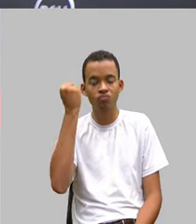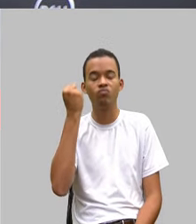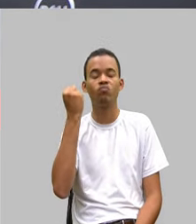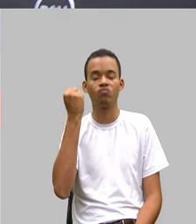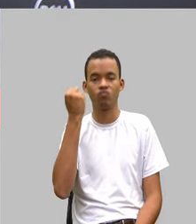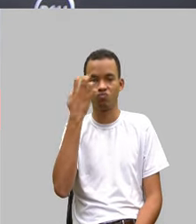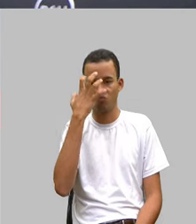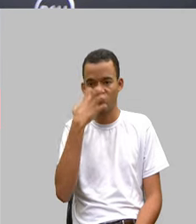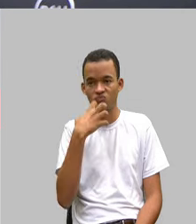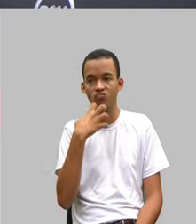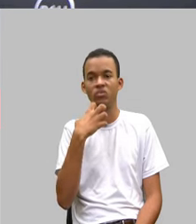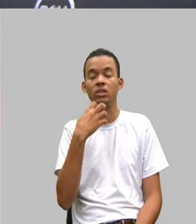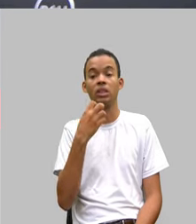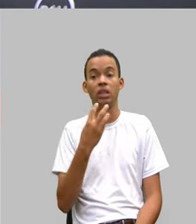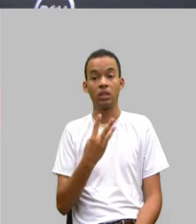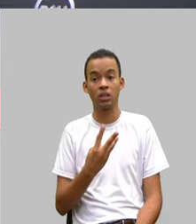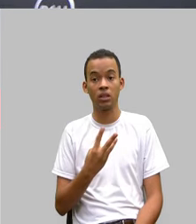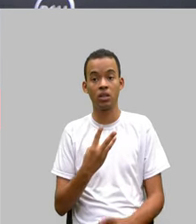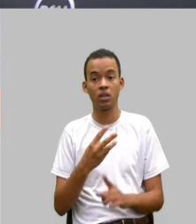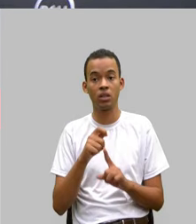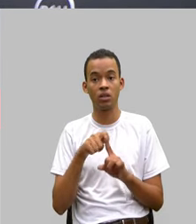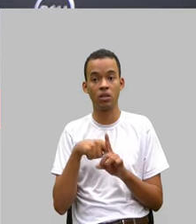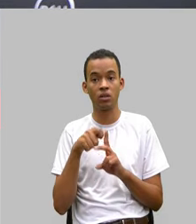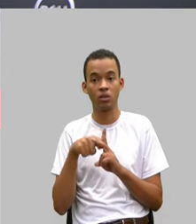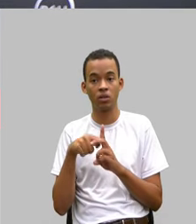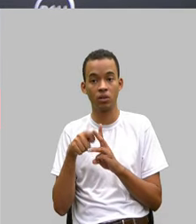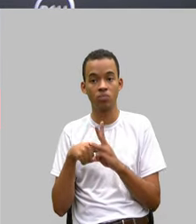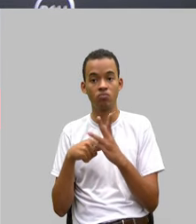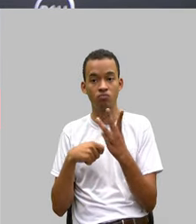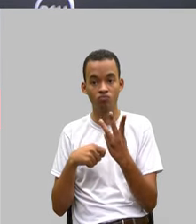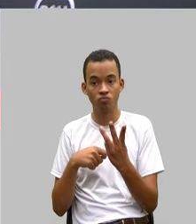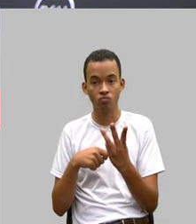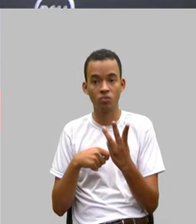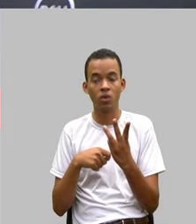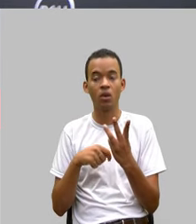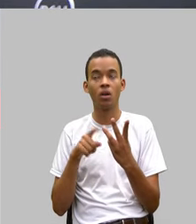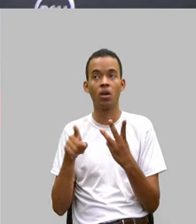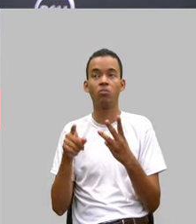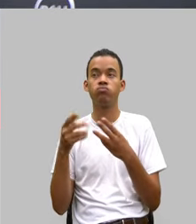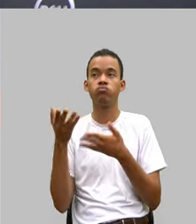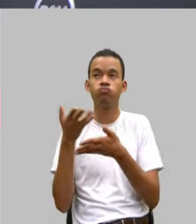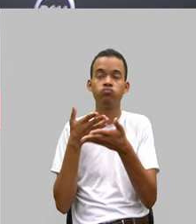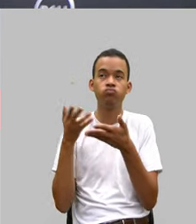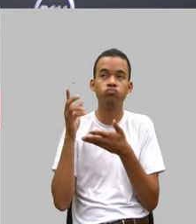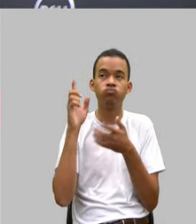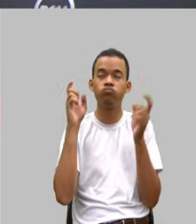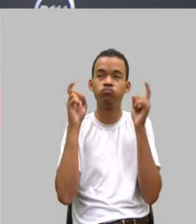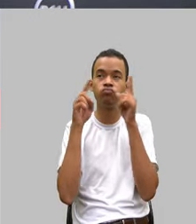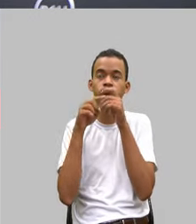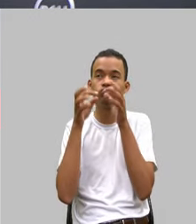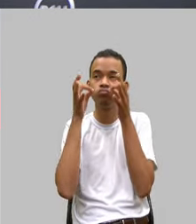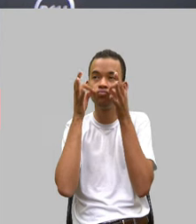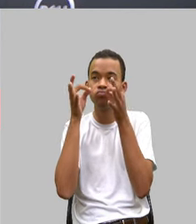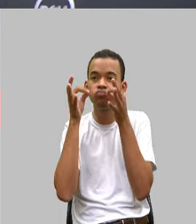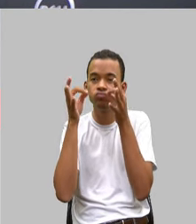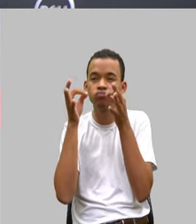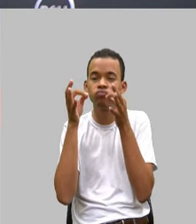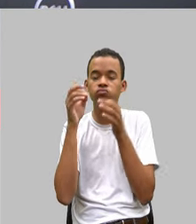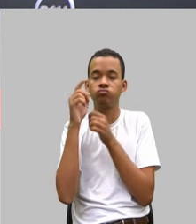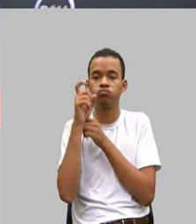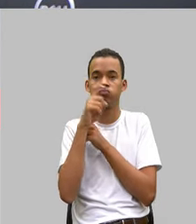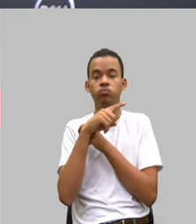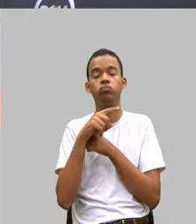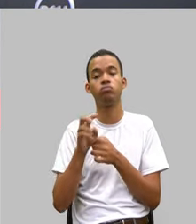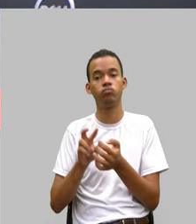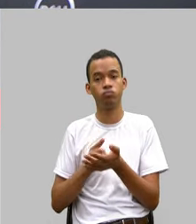interagir não conseguia fixar o olhar né passou a ter crises epiléticas e espasticidade eh ela